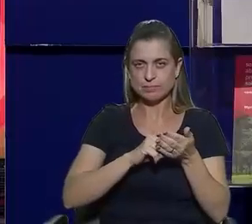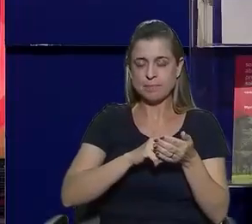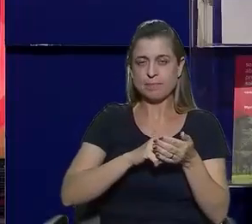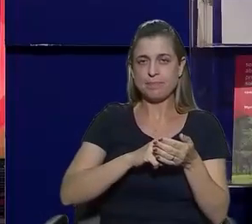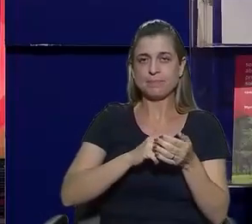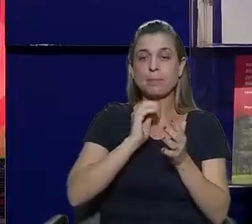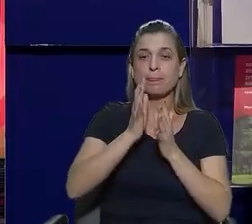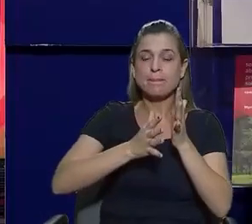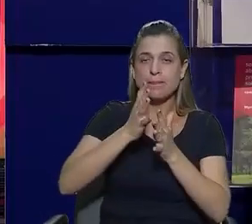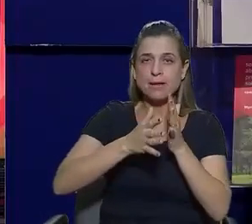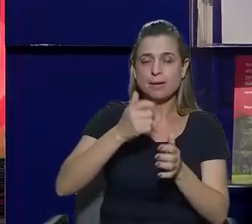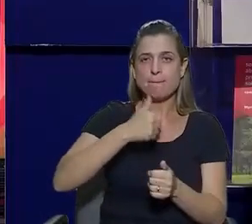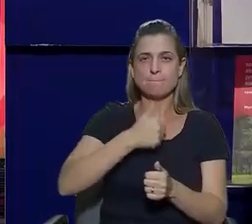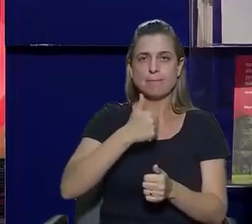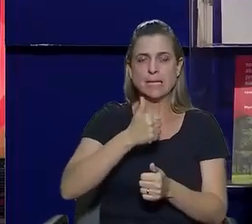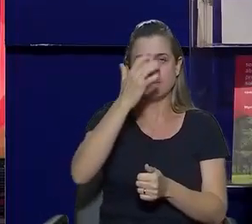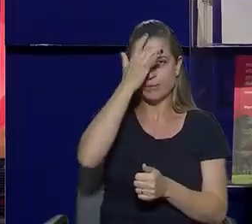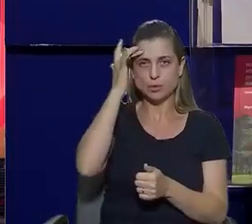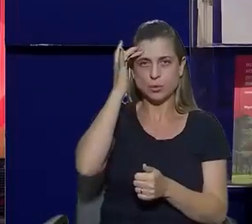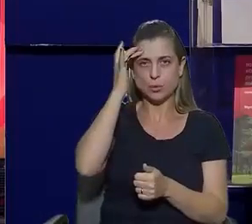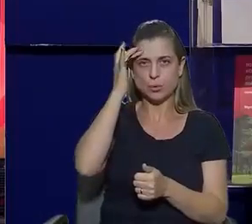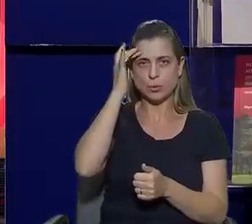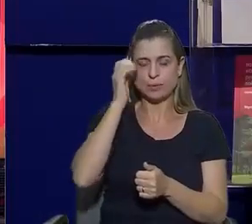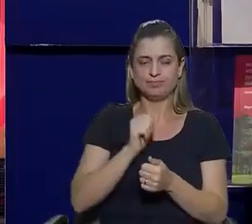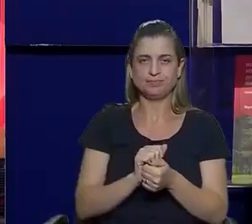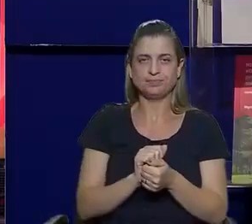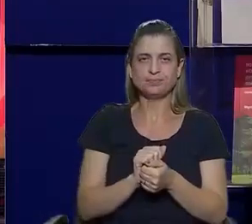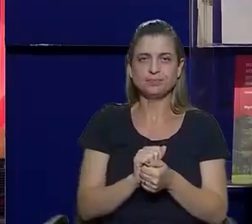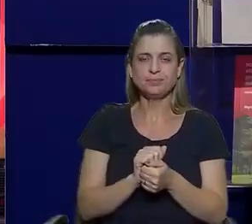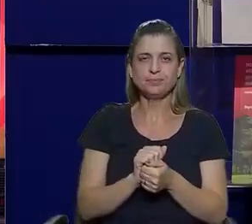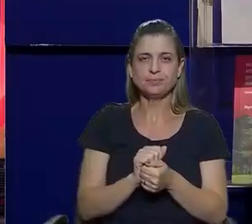primeira, ou sendo o outro, porque é você na posição do outro, ou é você